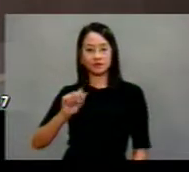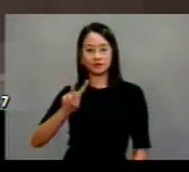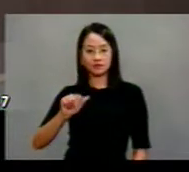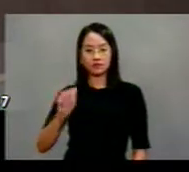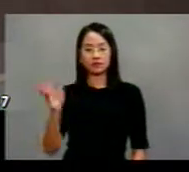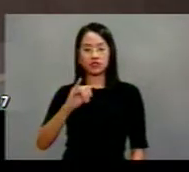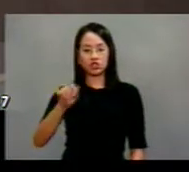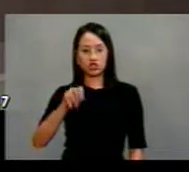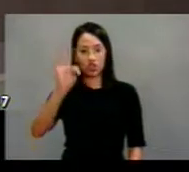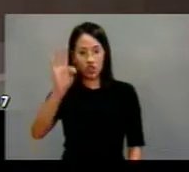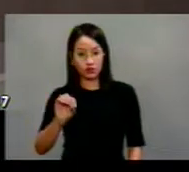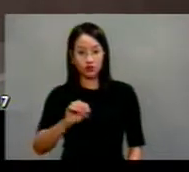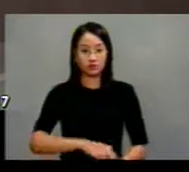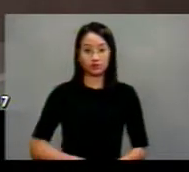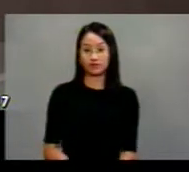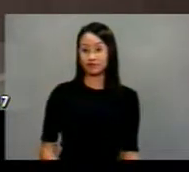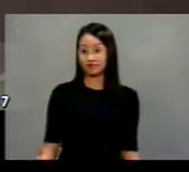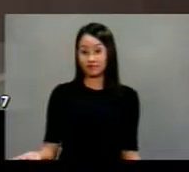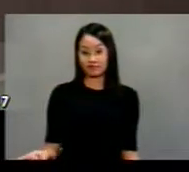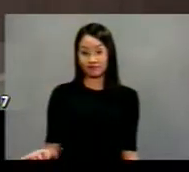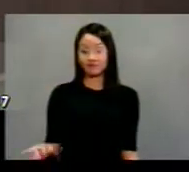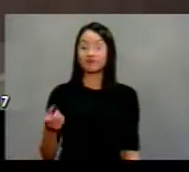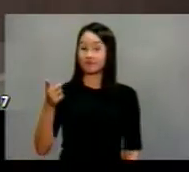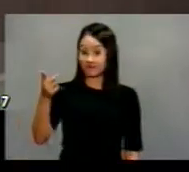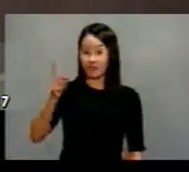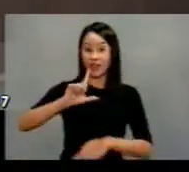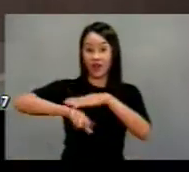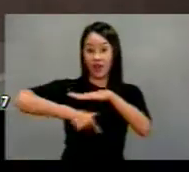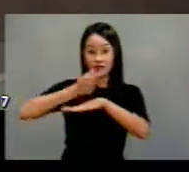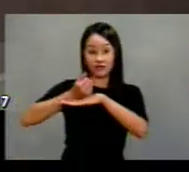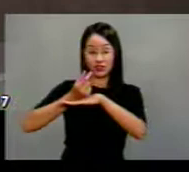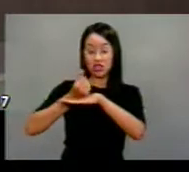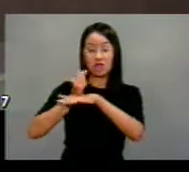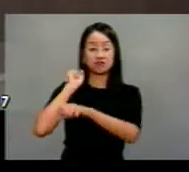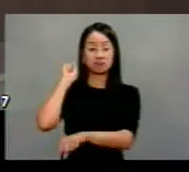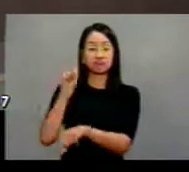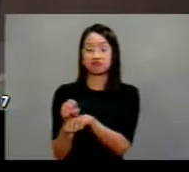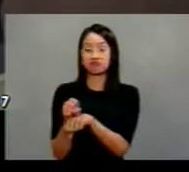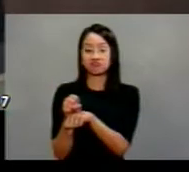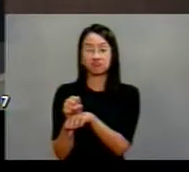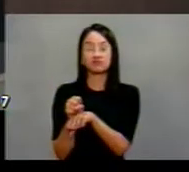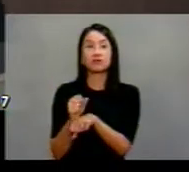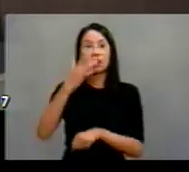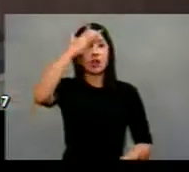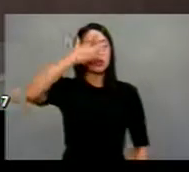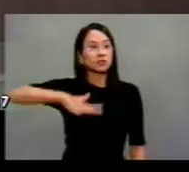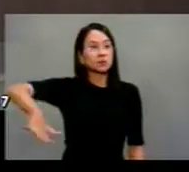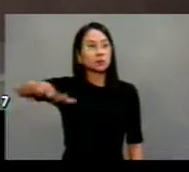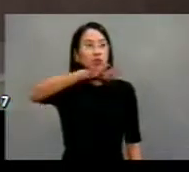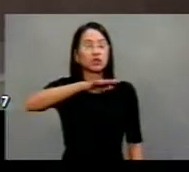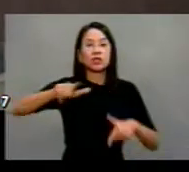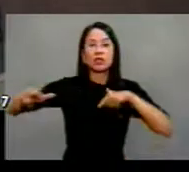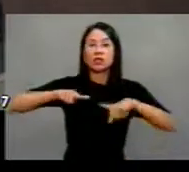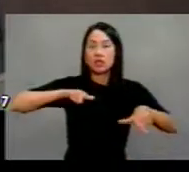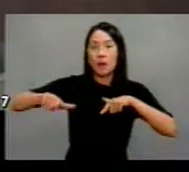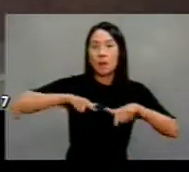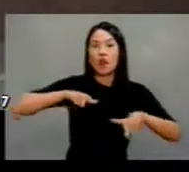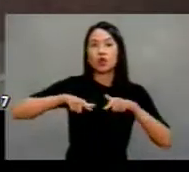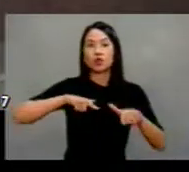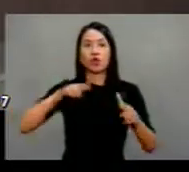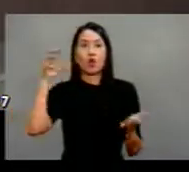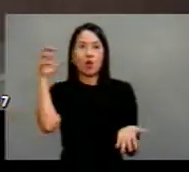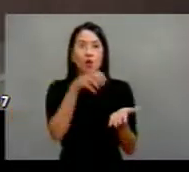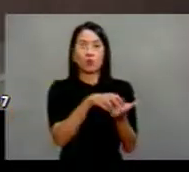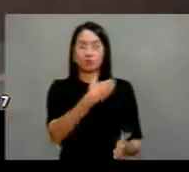contra reformas, contra os trabalhadores e contra as trabalhadoras, contra os servidores públicos, civis, militares, contra,